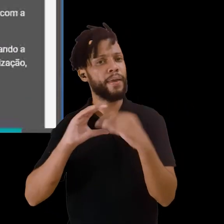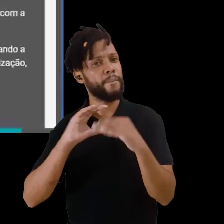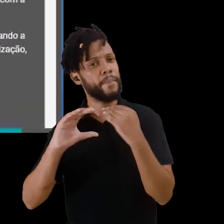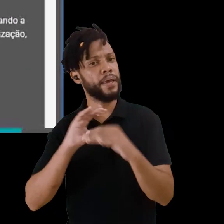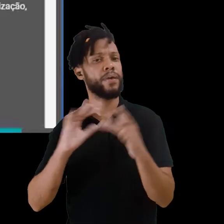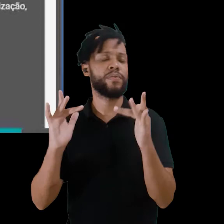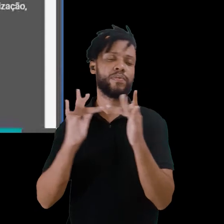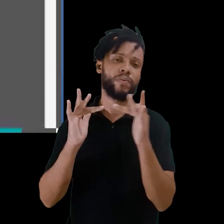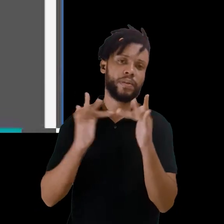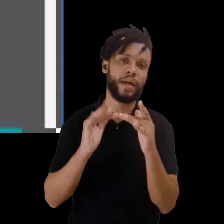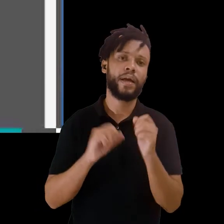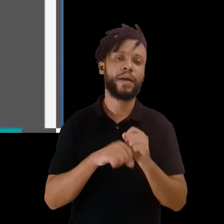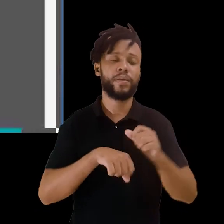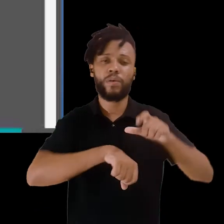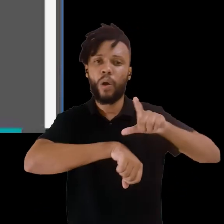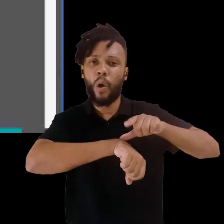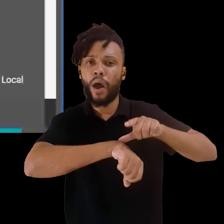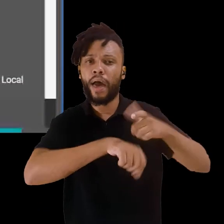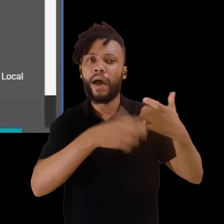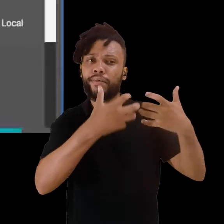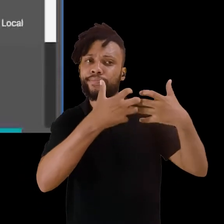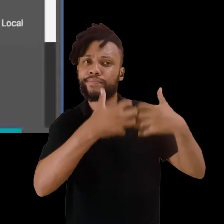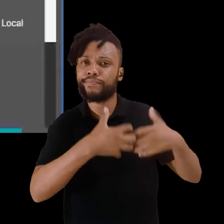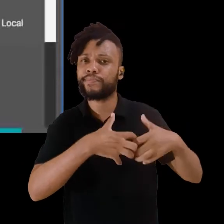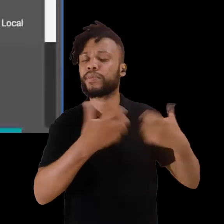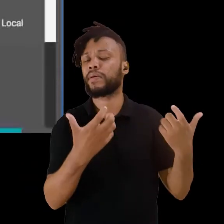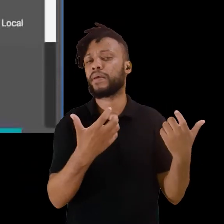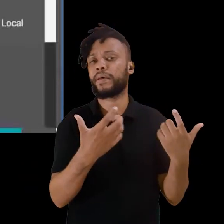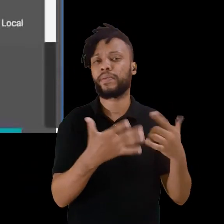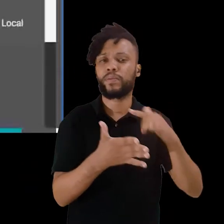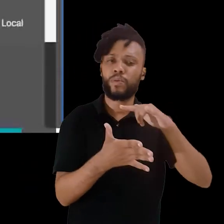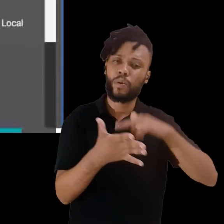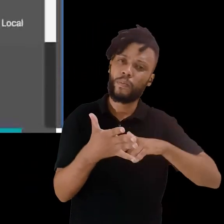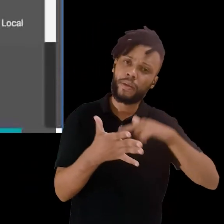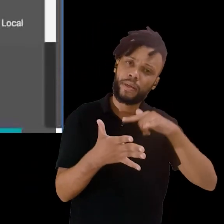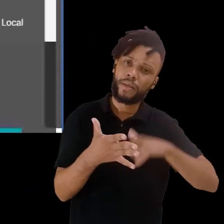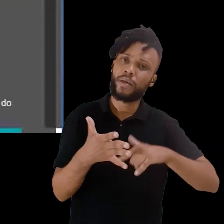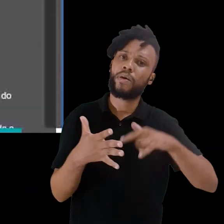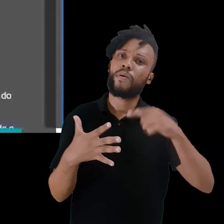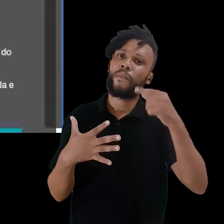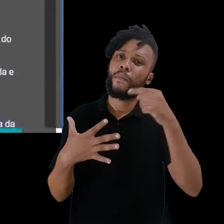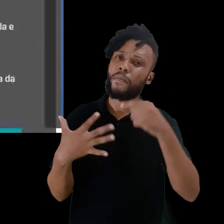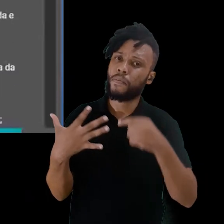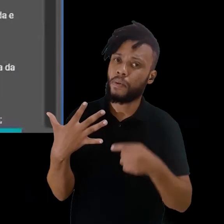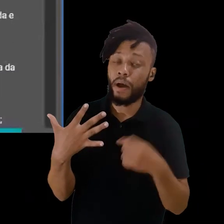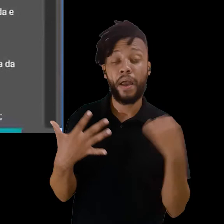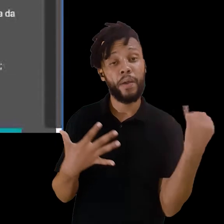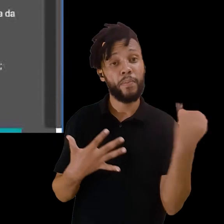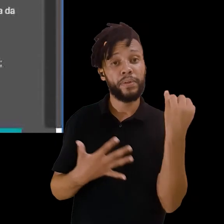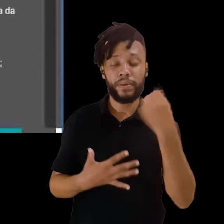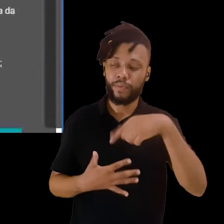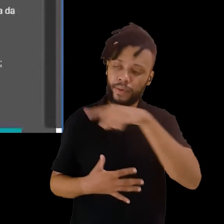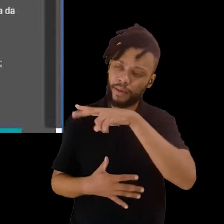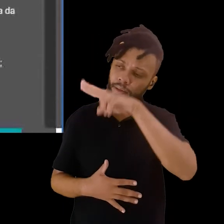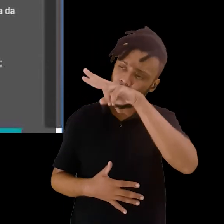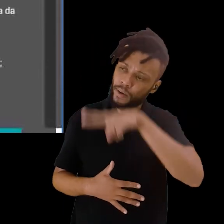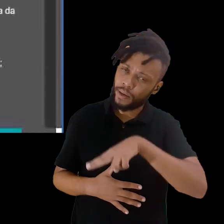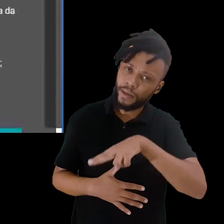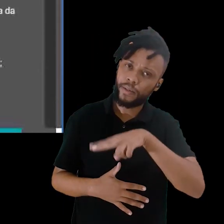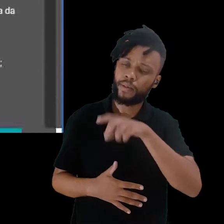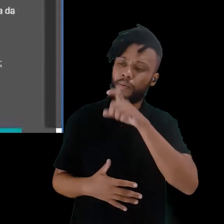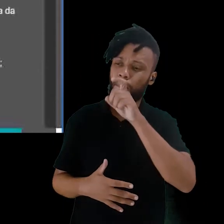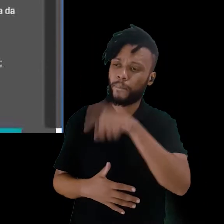horário de funcionamento e outras questões, né, como documentação. É importante dar uma lida aqui,